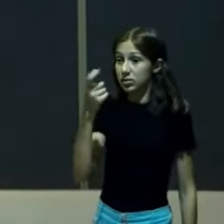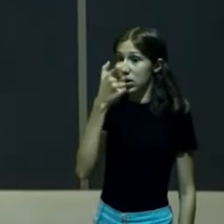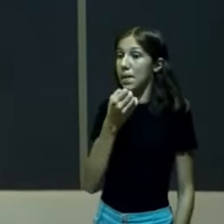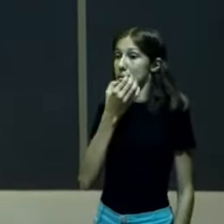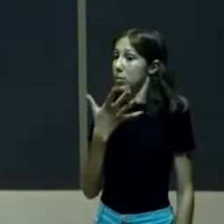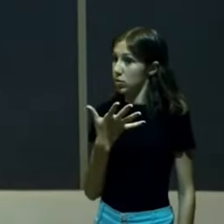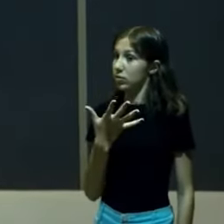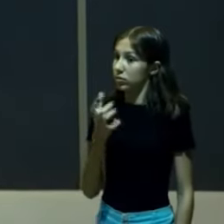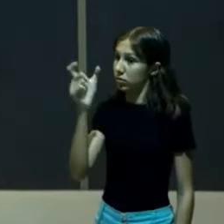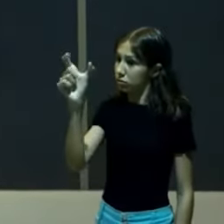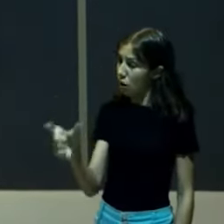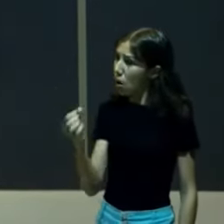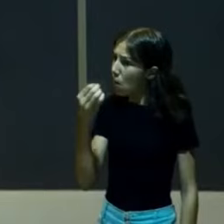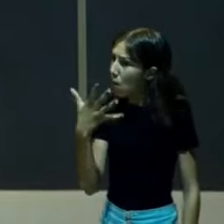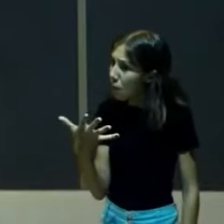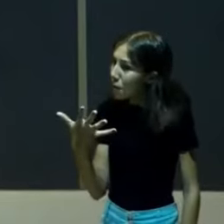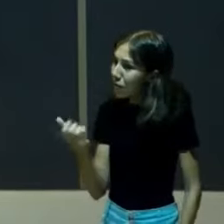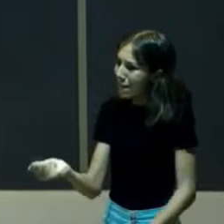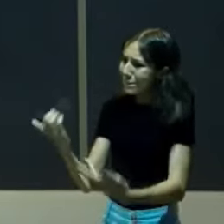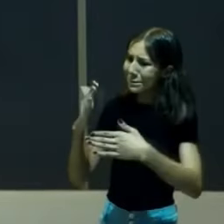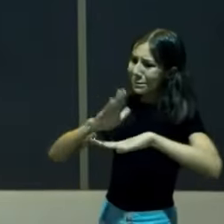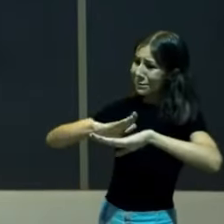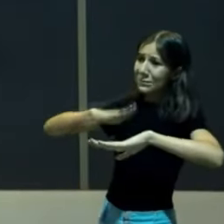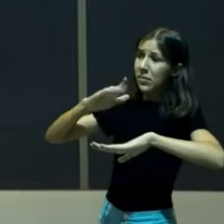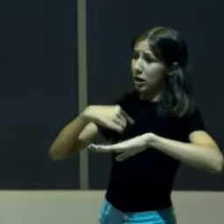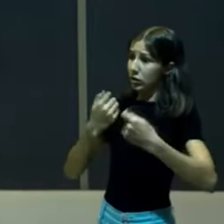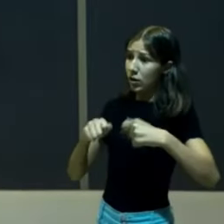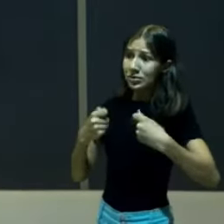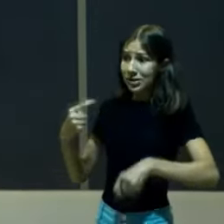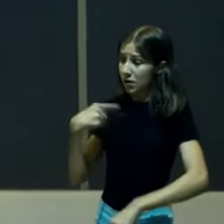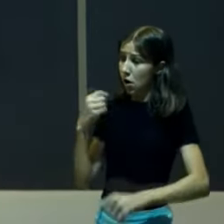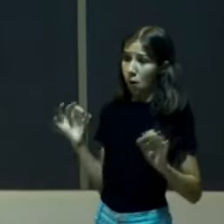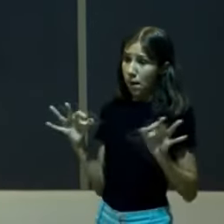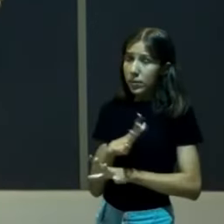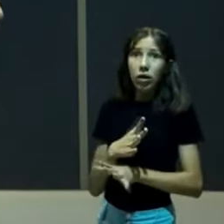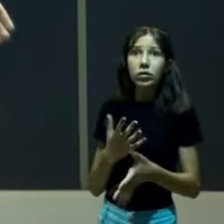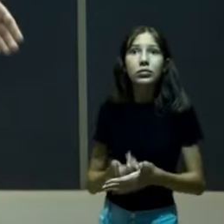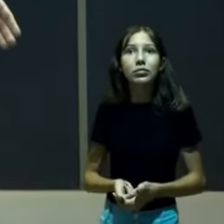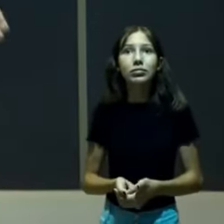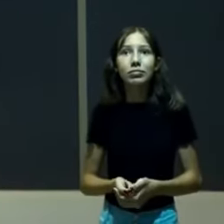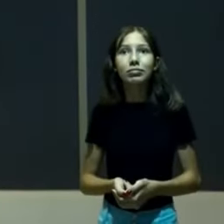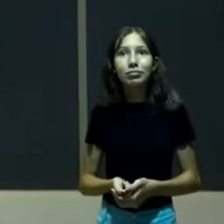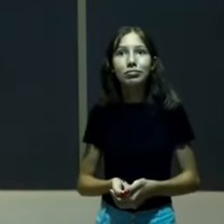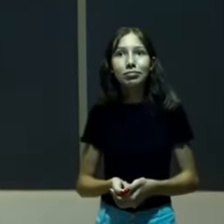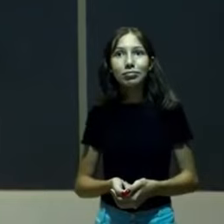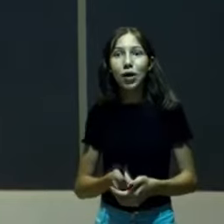de sobra, porque o texto diz: eu estou suprido. Epafrodito me